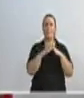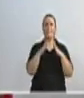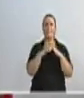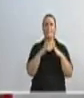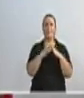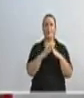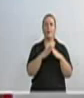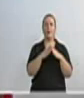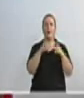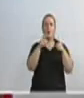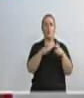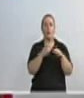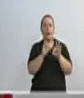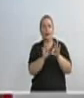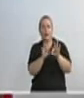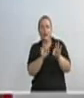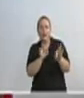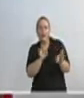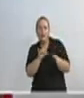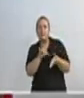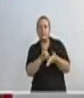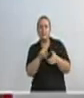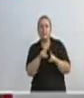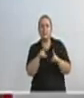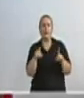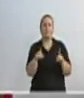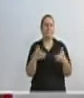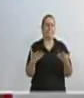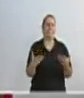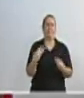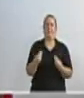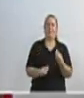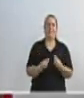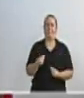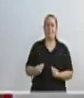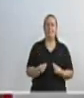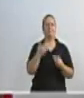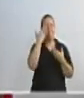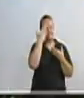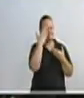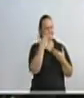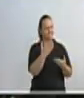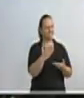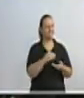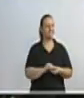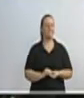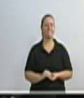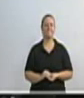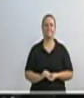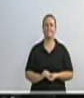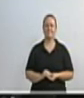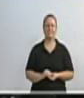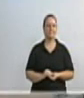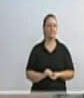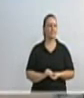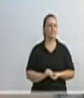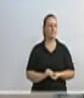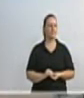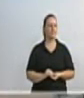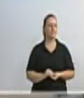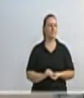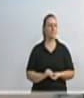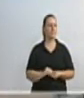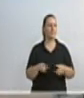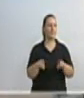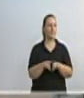não é urbana, sem ter acesso ao telefone. Muito obrigado, senhor presidente. Obrigado, vereador César Sim. Eu também